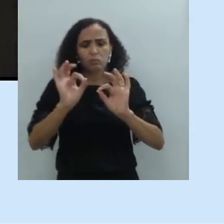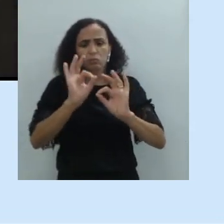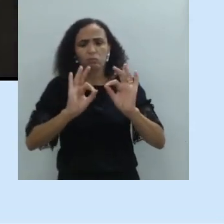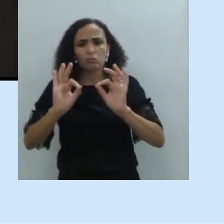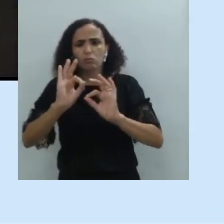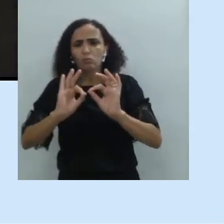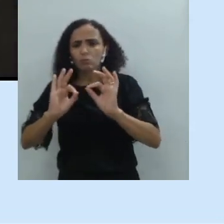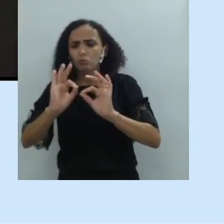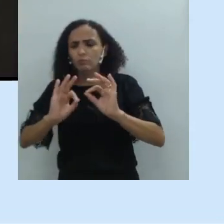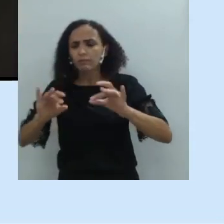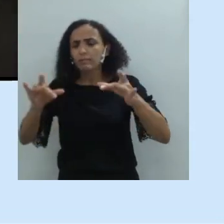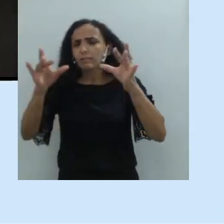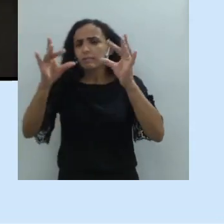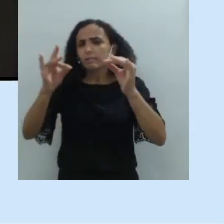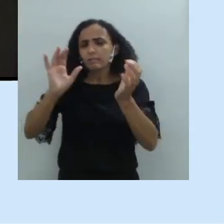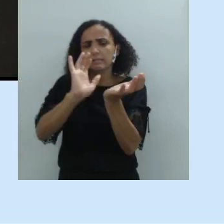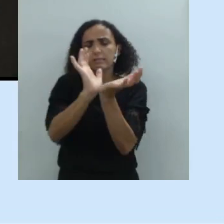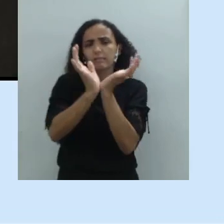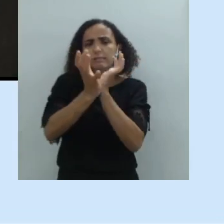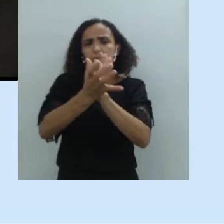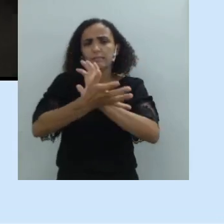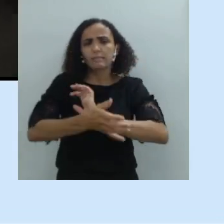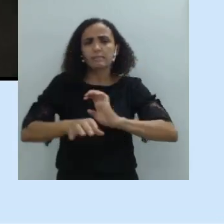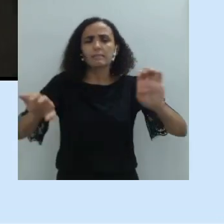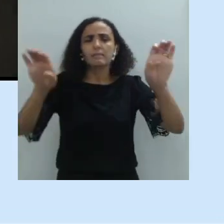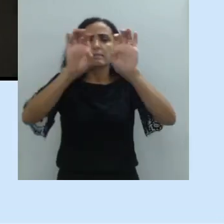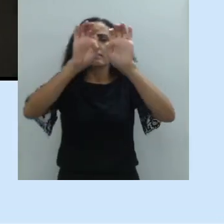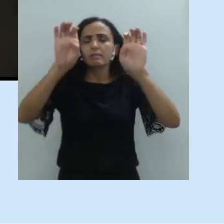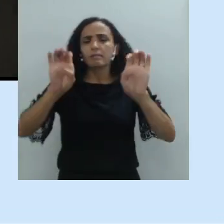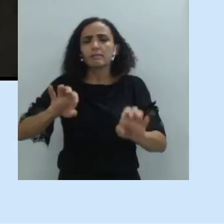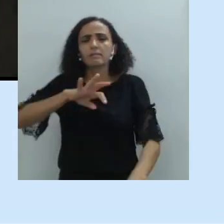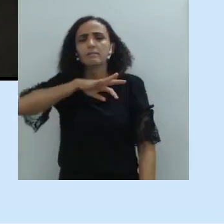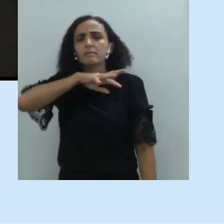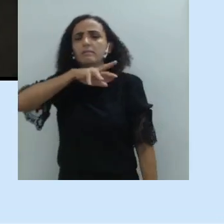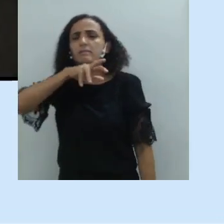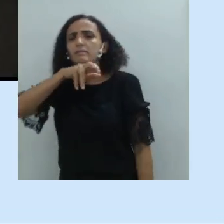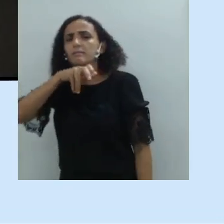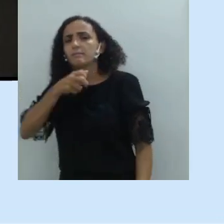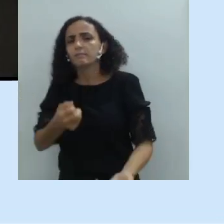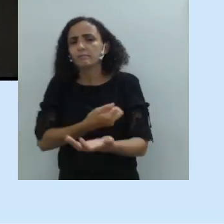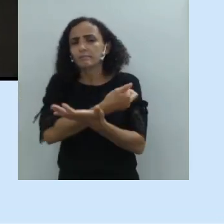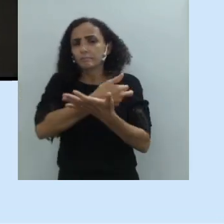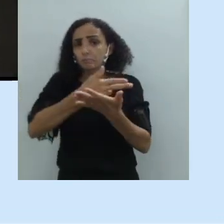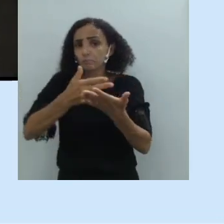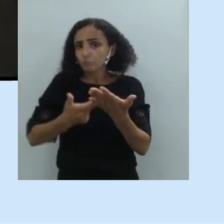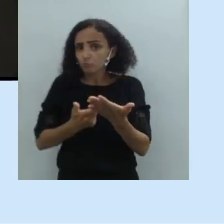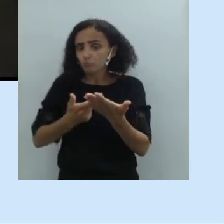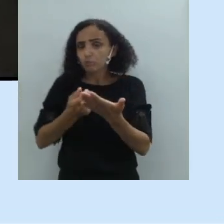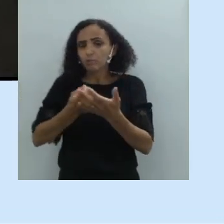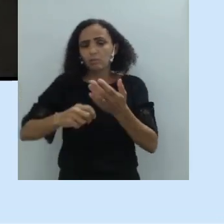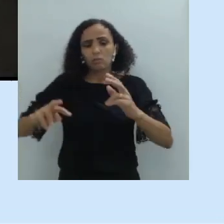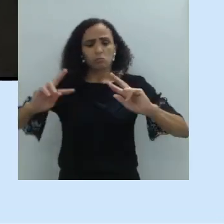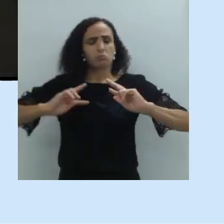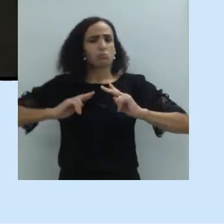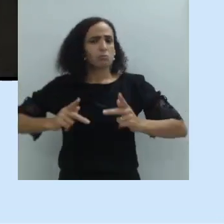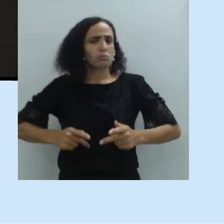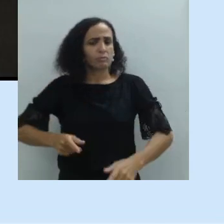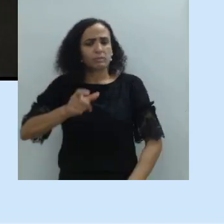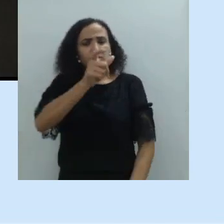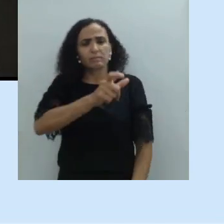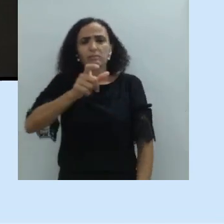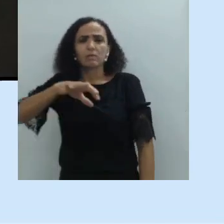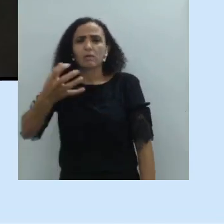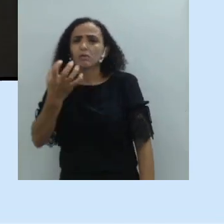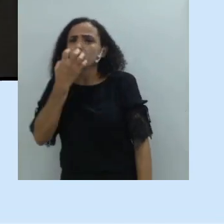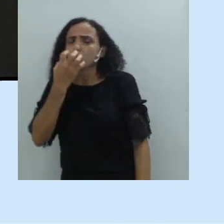quê? A parte óssea, a parte da estrutura dos animais, formou-se um organismo. O organismo humano, o